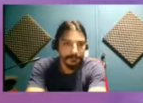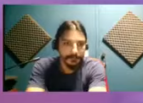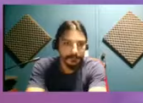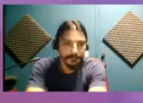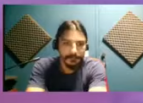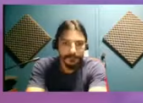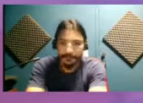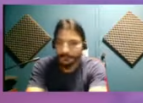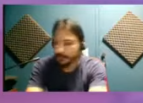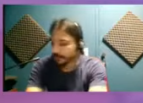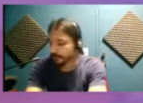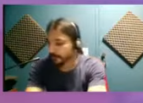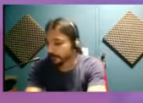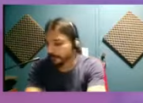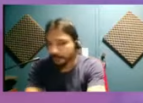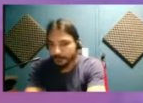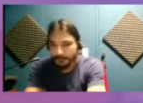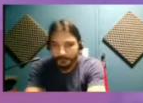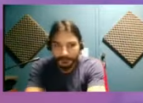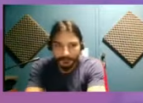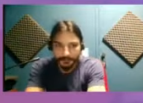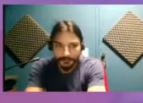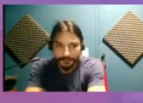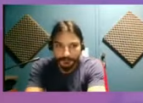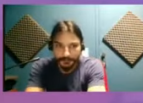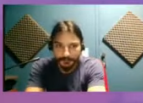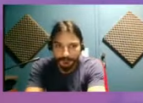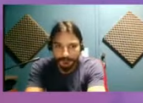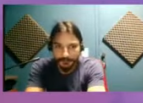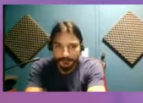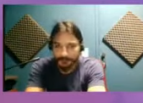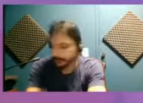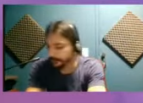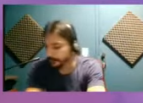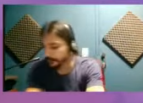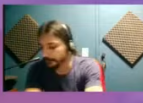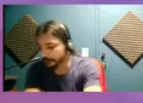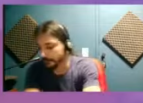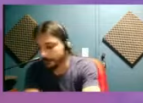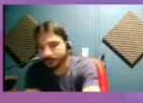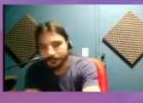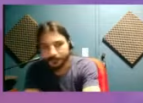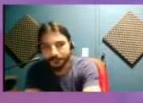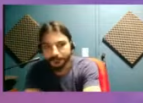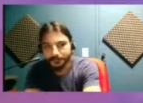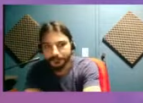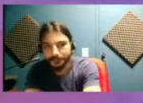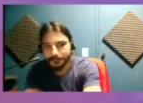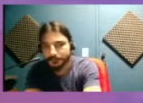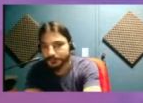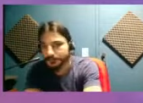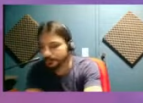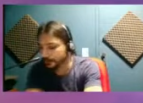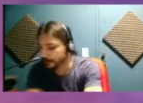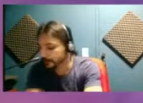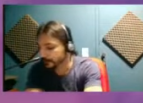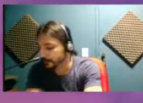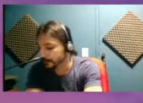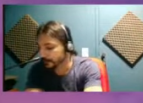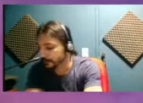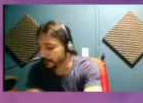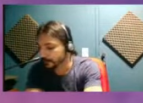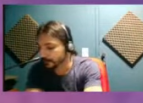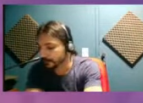aqui em Santa Catarina Bruno cidadões de cidadãos de bem aprontam de novo negacionistas retiram política de